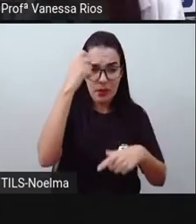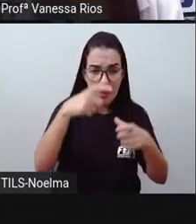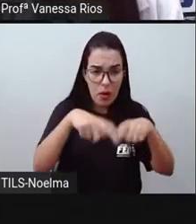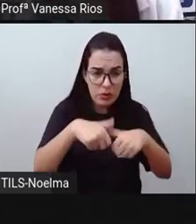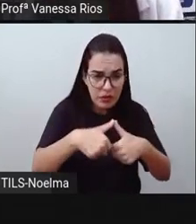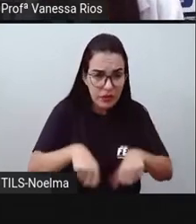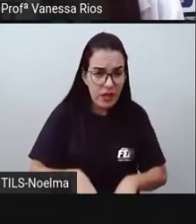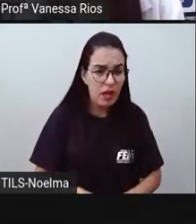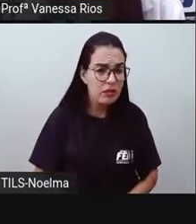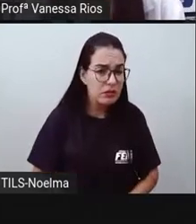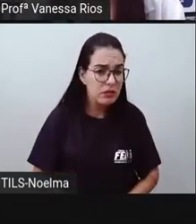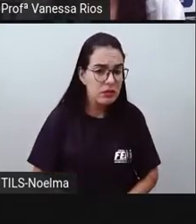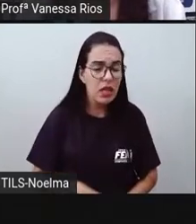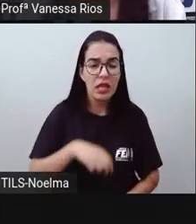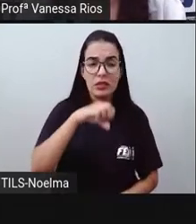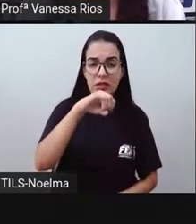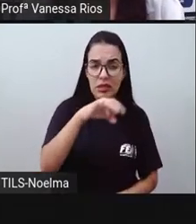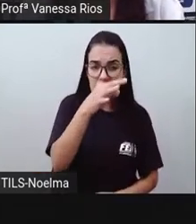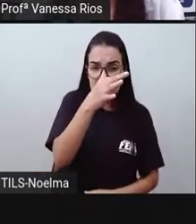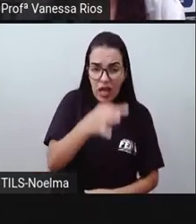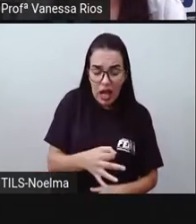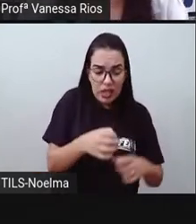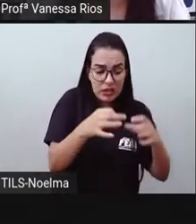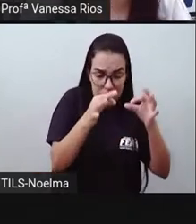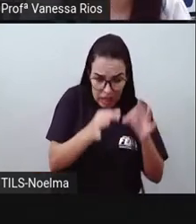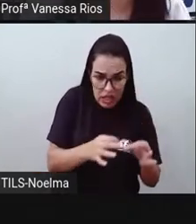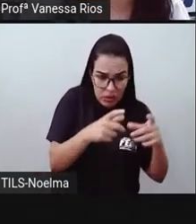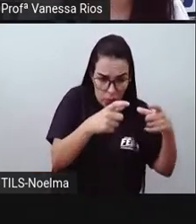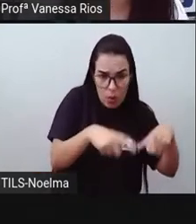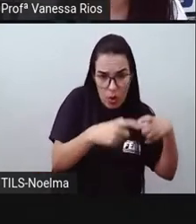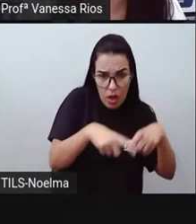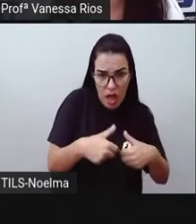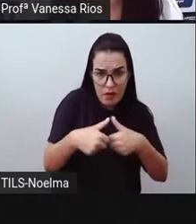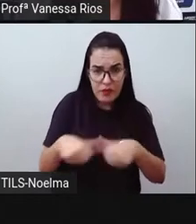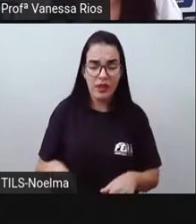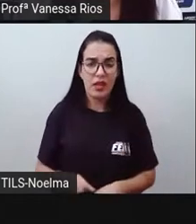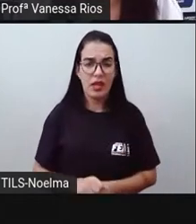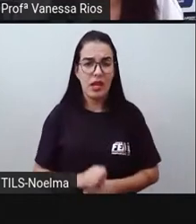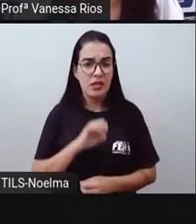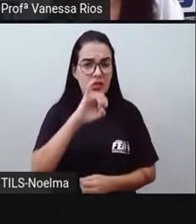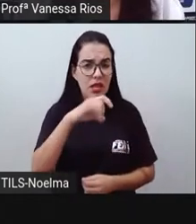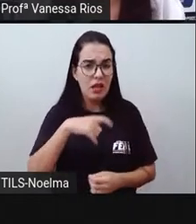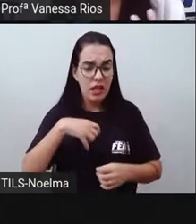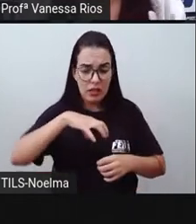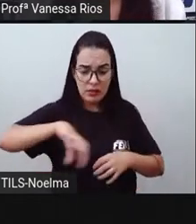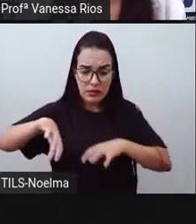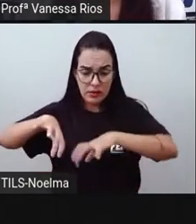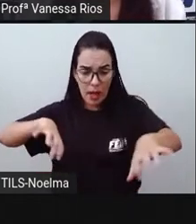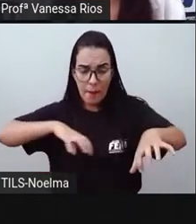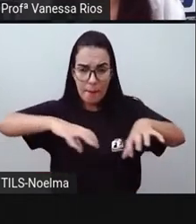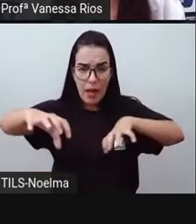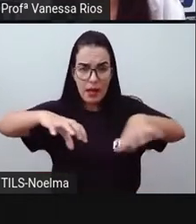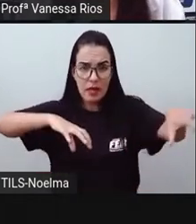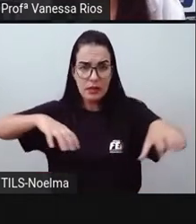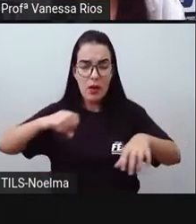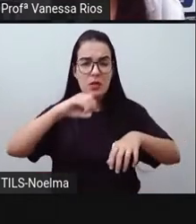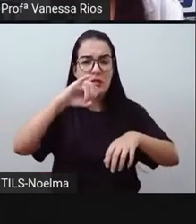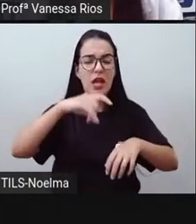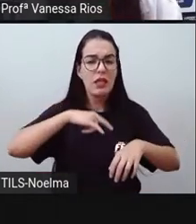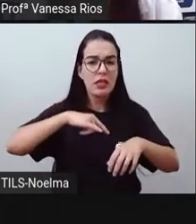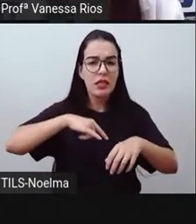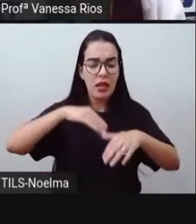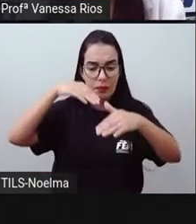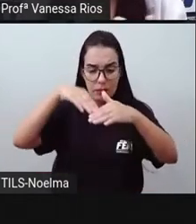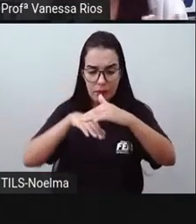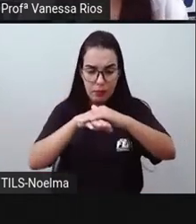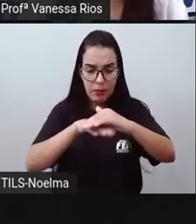locais adequados? Se ele recebe algum tipo de tratamento? se existe o aterro sanitário, será se todo